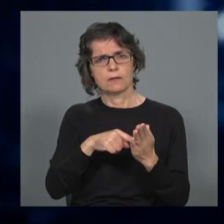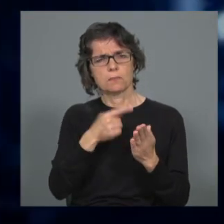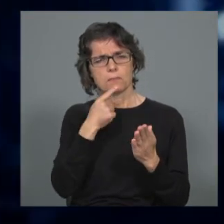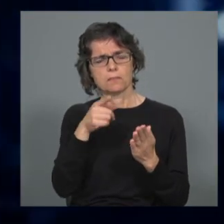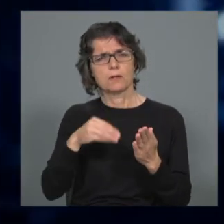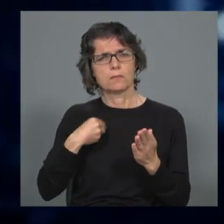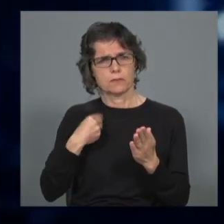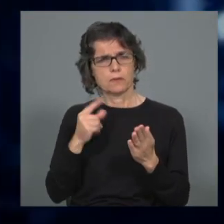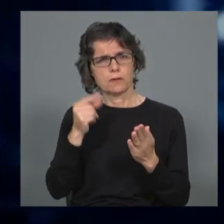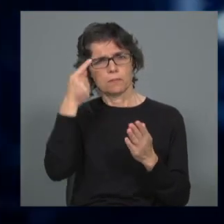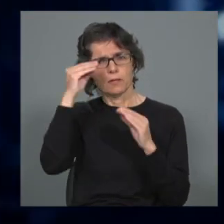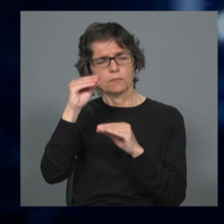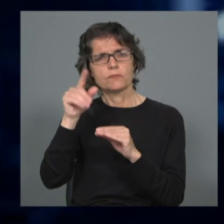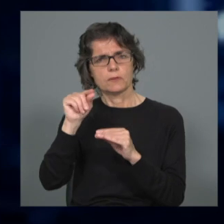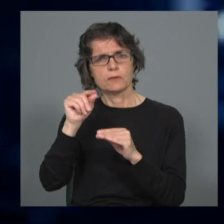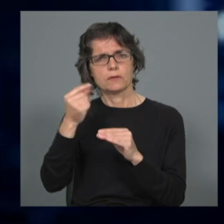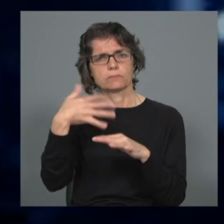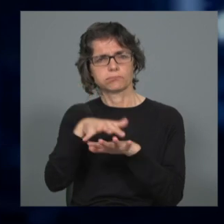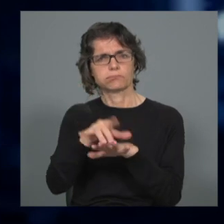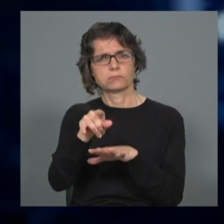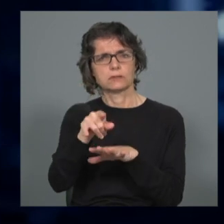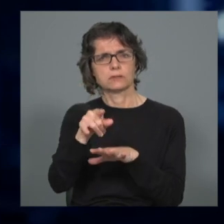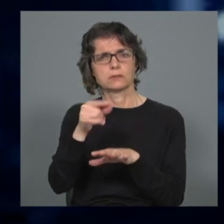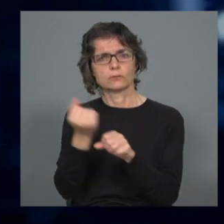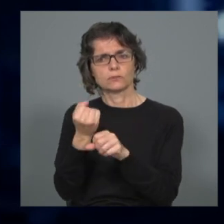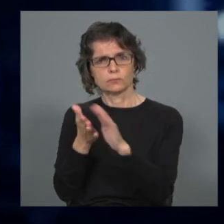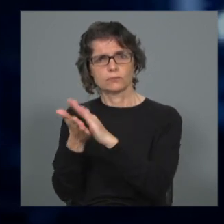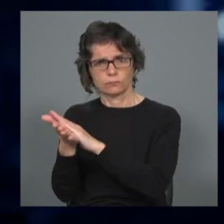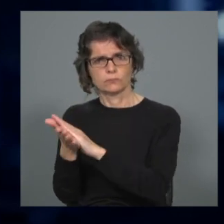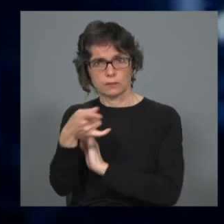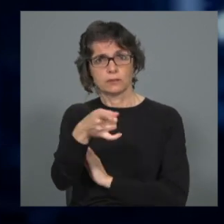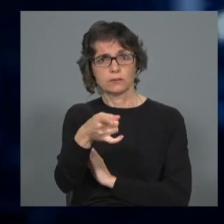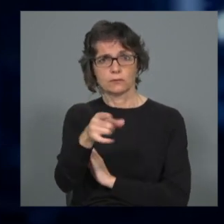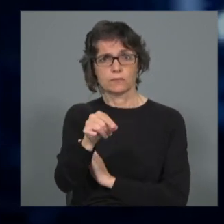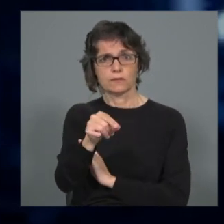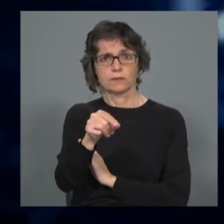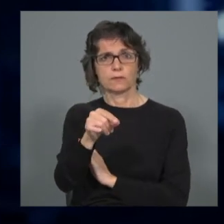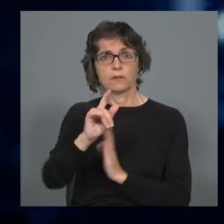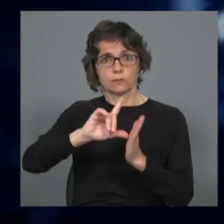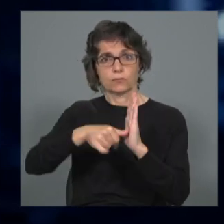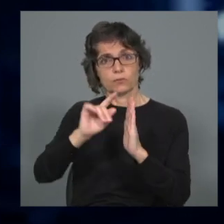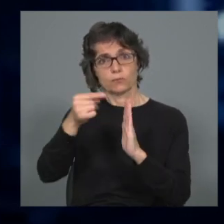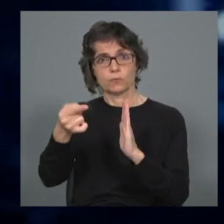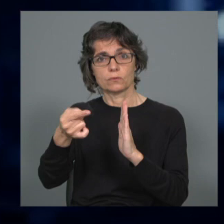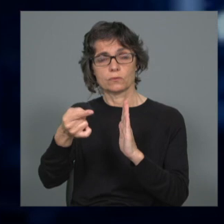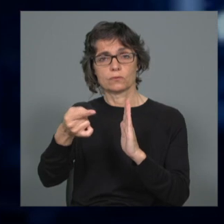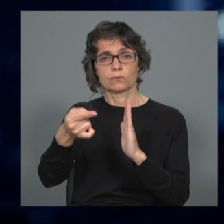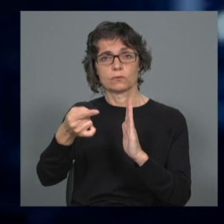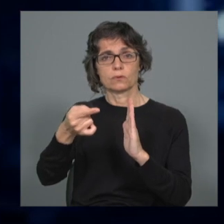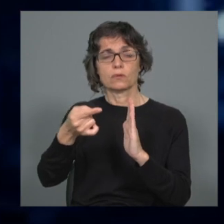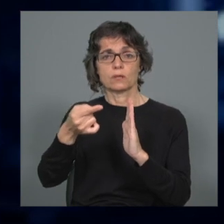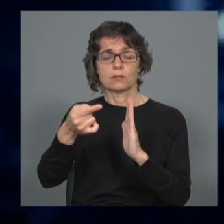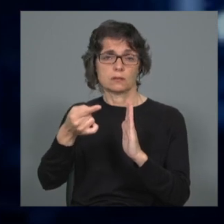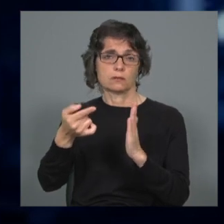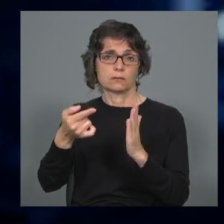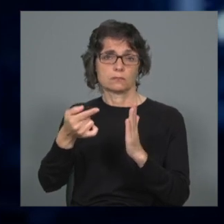de formação e de reintegração das mães no mercado de trabalho. Foram projetos que nasceram com o próprio desenvolvimento